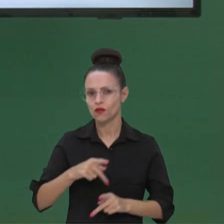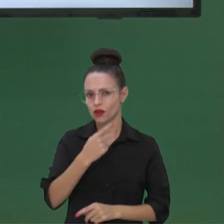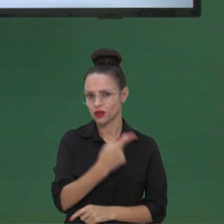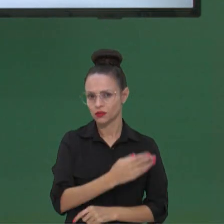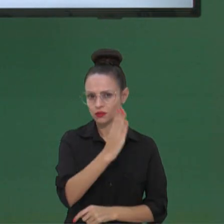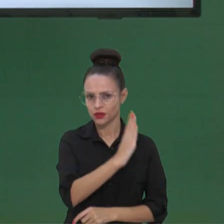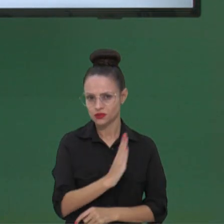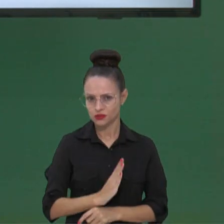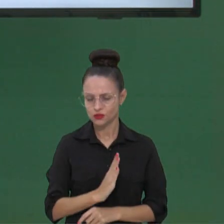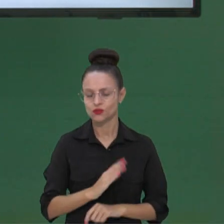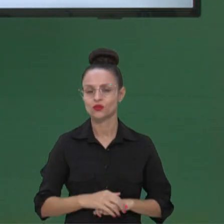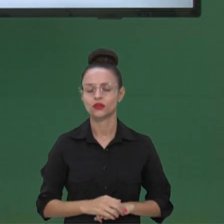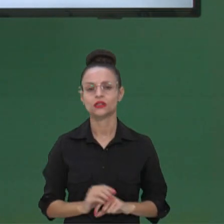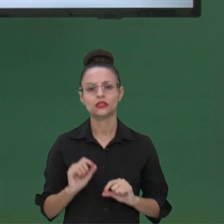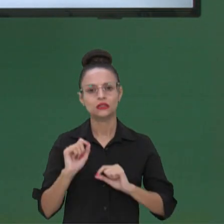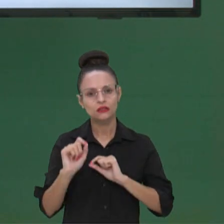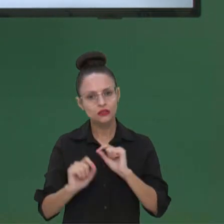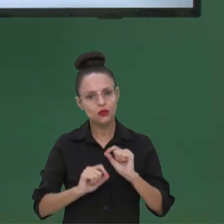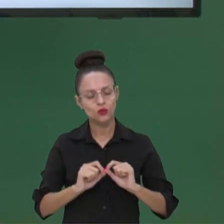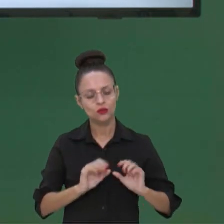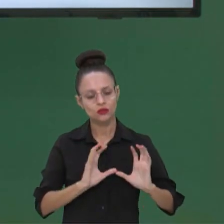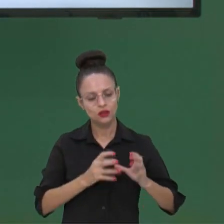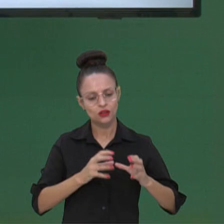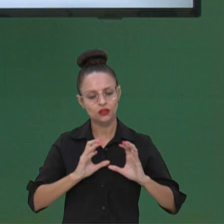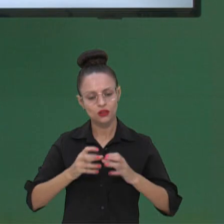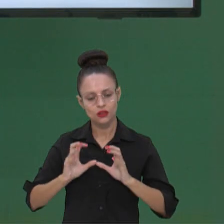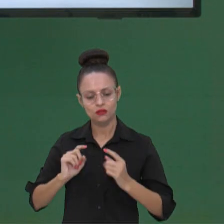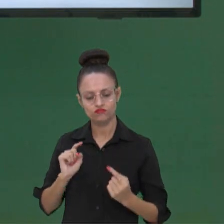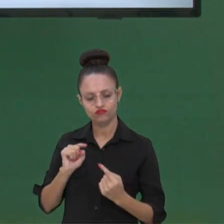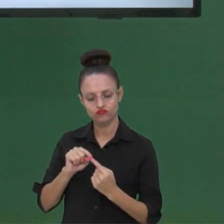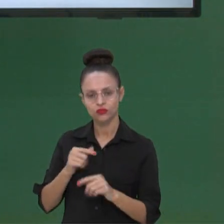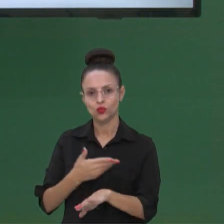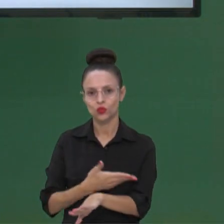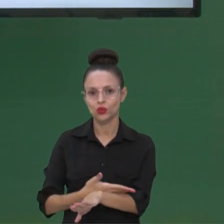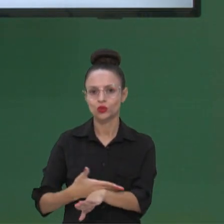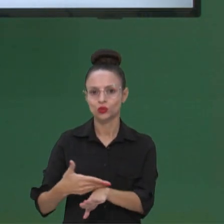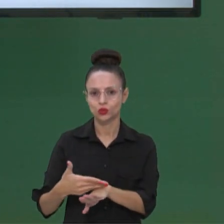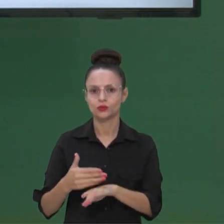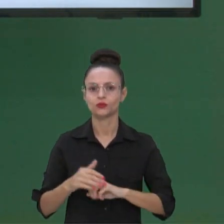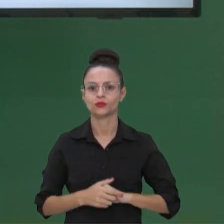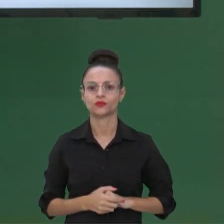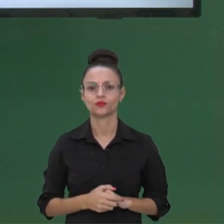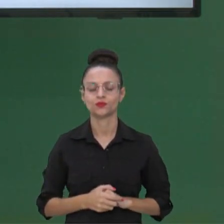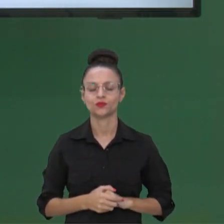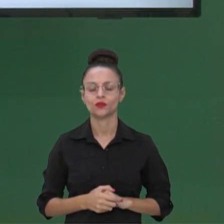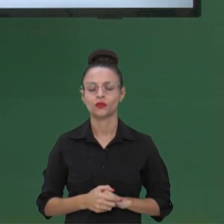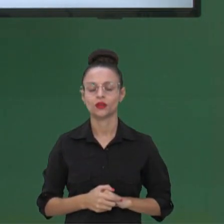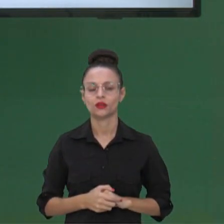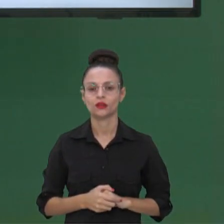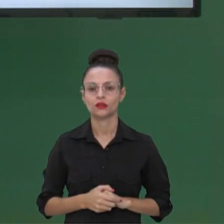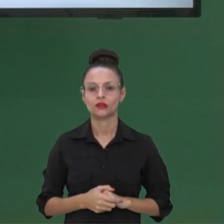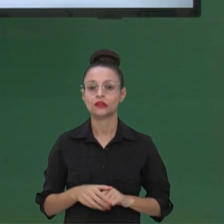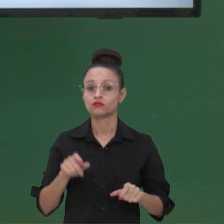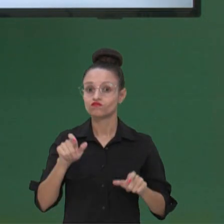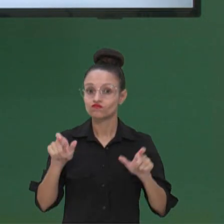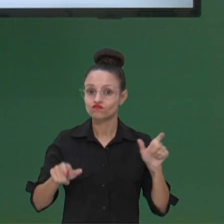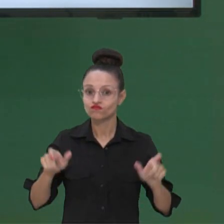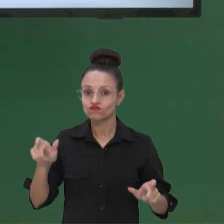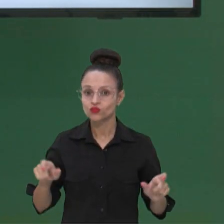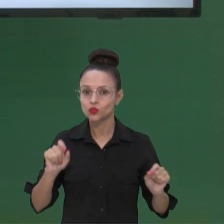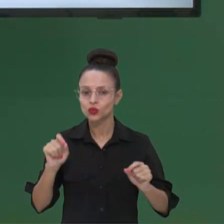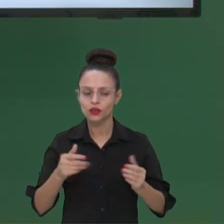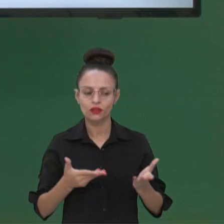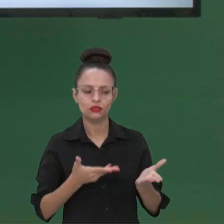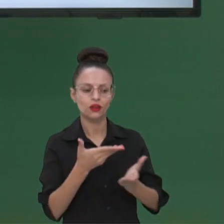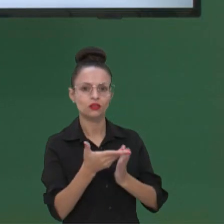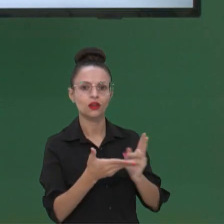no Brasil. Então, cada tribo vivendo de acordo com seus costumes. Os colonos trataram muitas vezes os